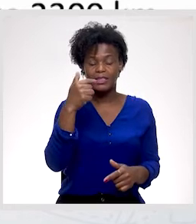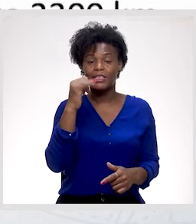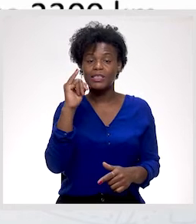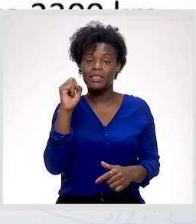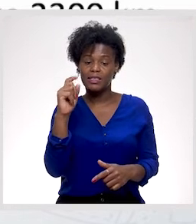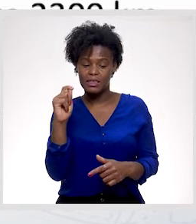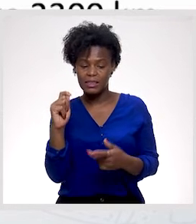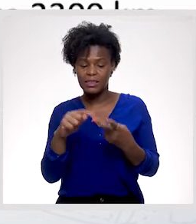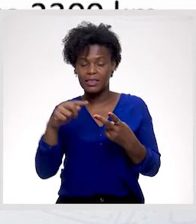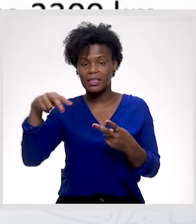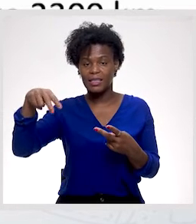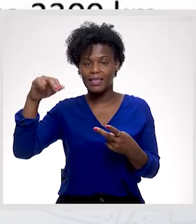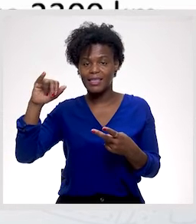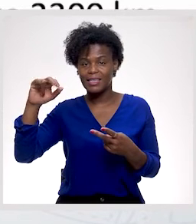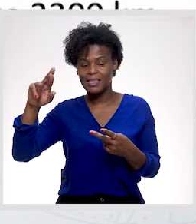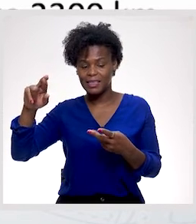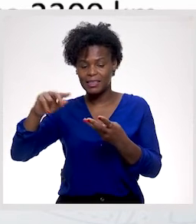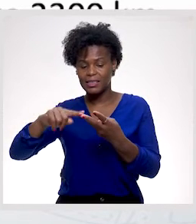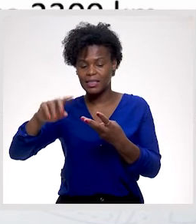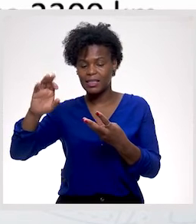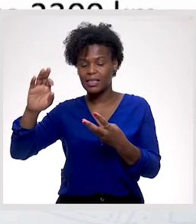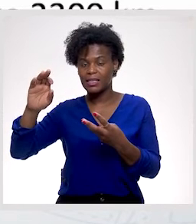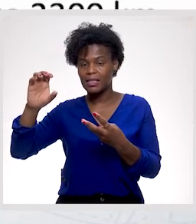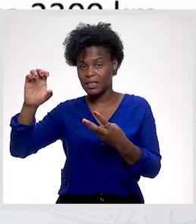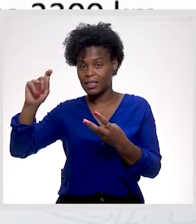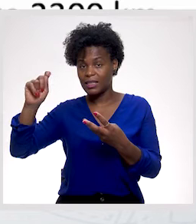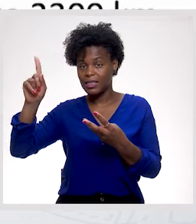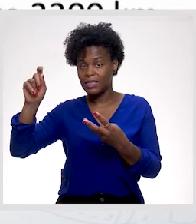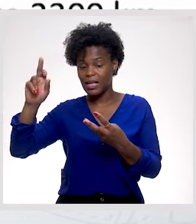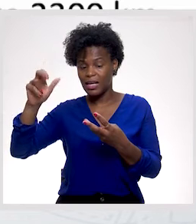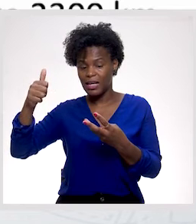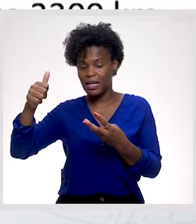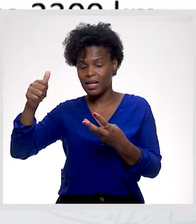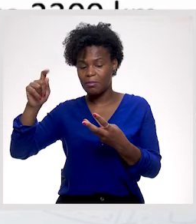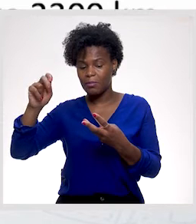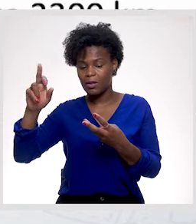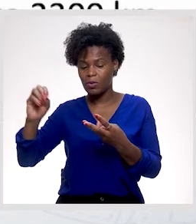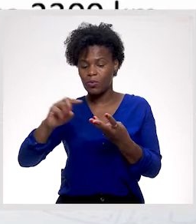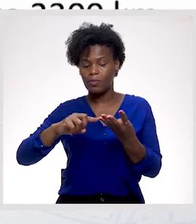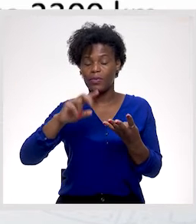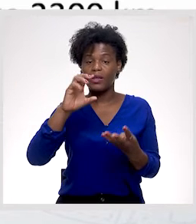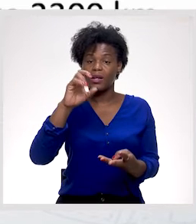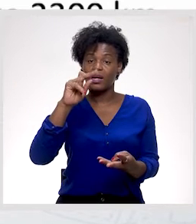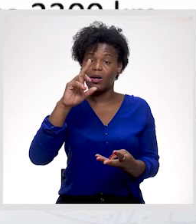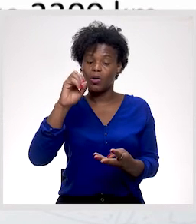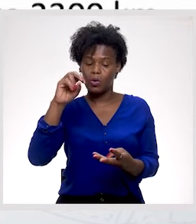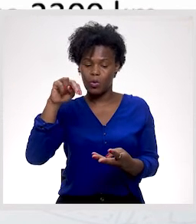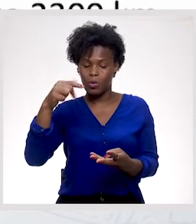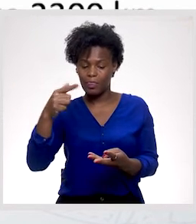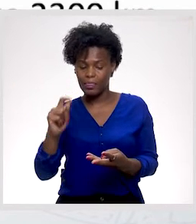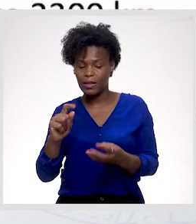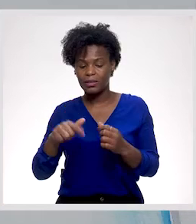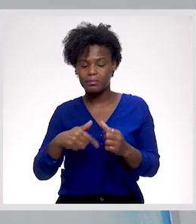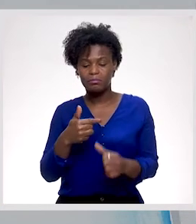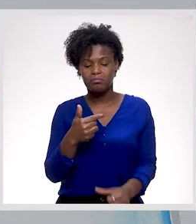Nix, Cérebro, Caronte e temos o Hidra. São as